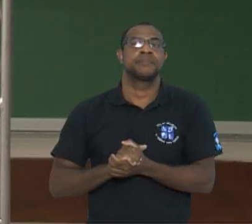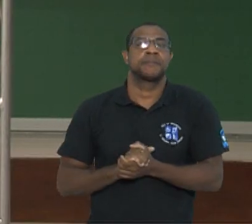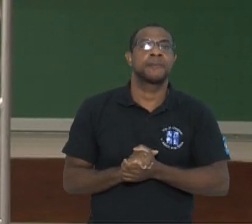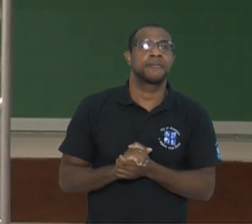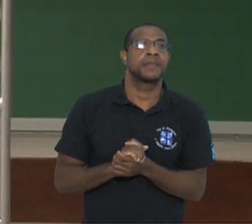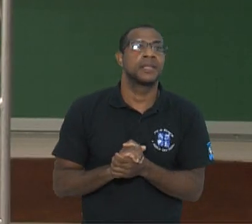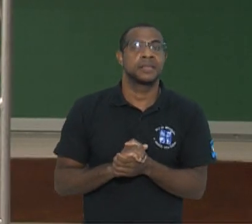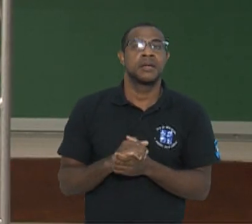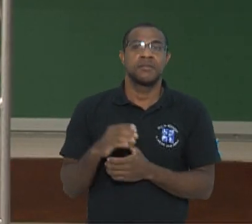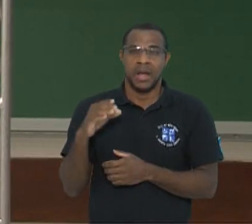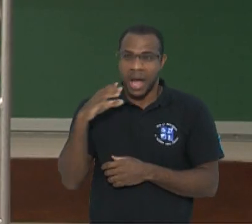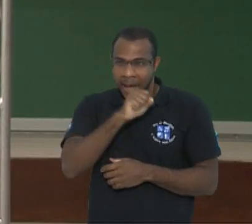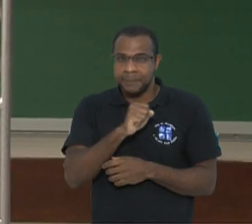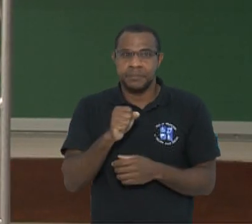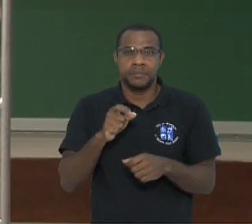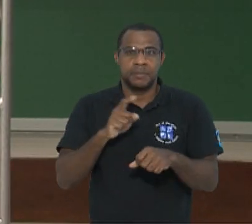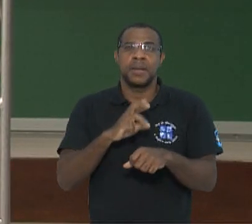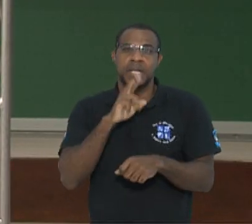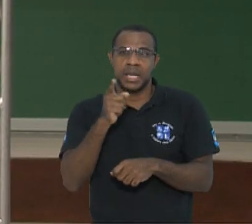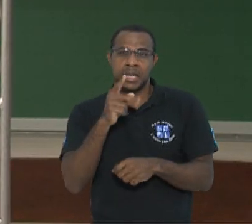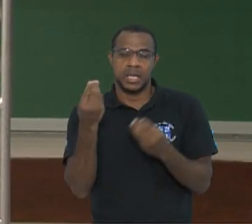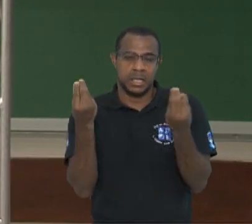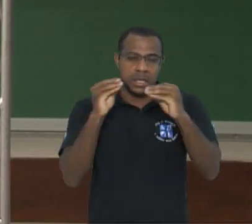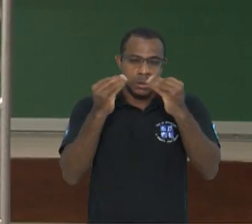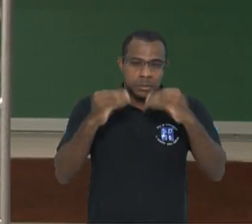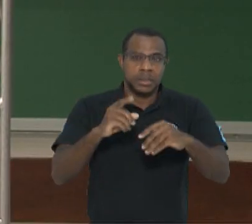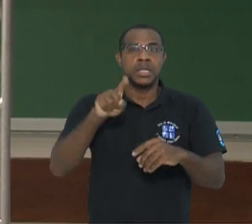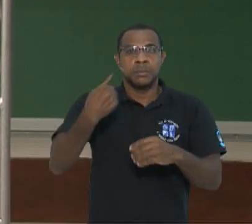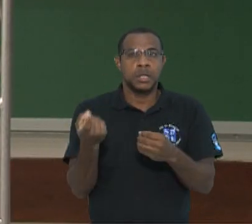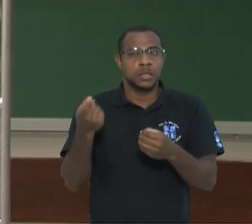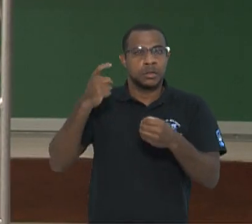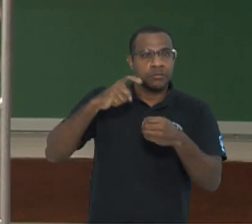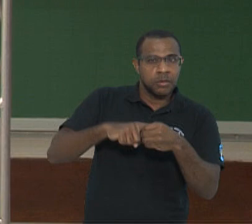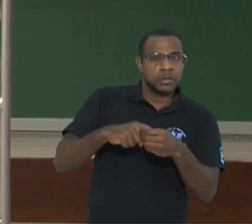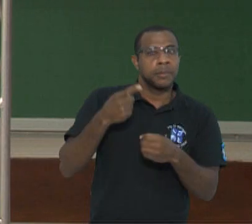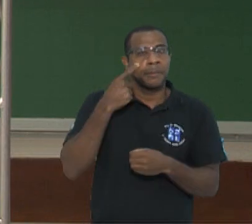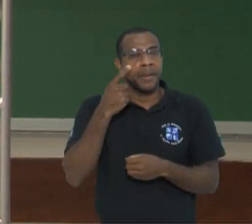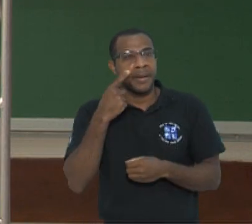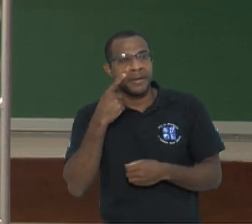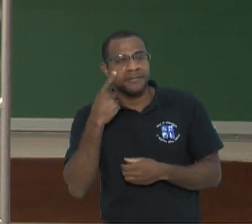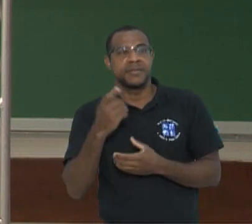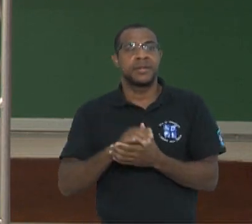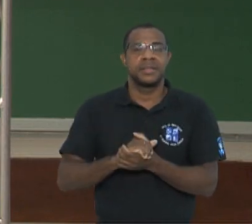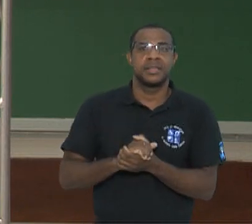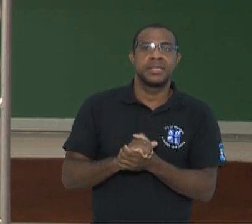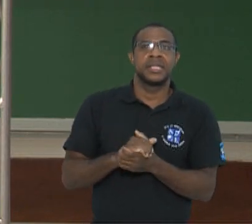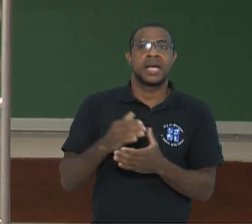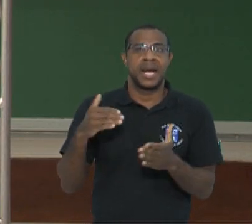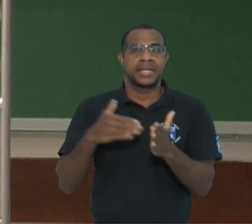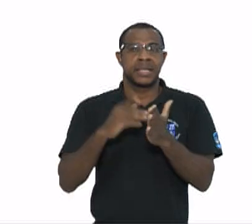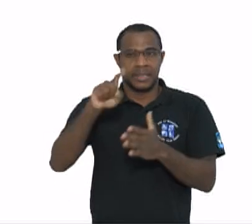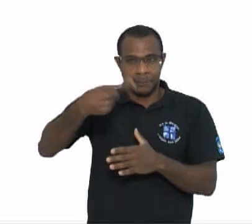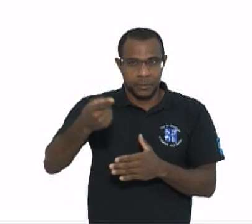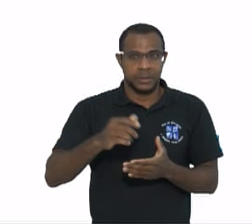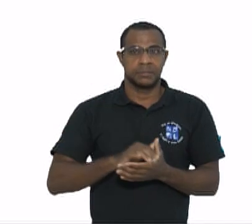Então, bem rapidinho para vocês responderem, a gente já volta para verificar e até daqui a pouquinho.